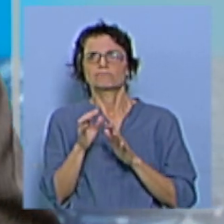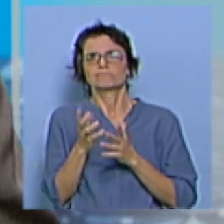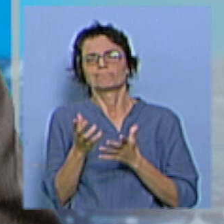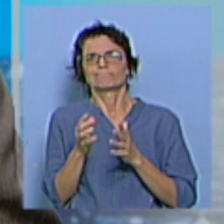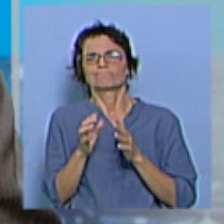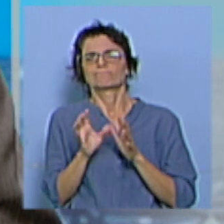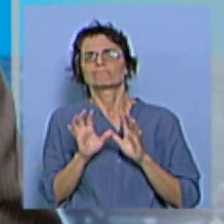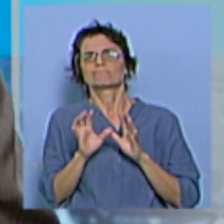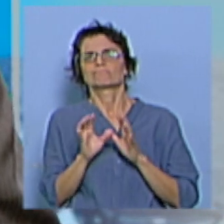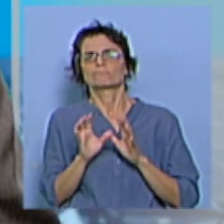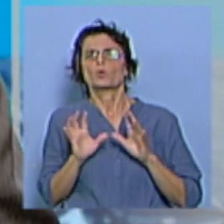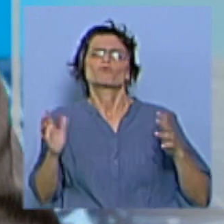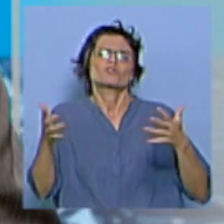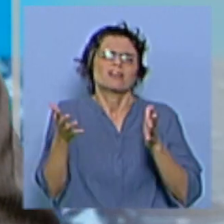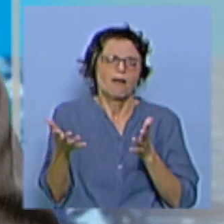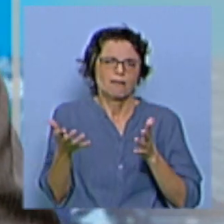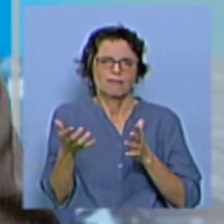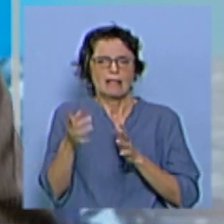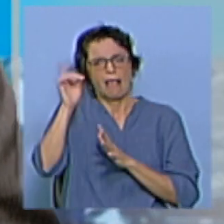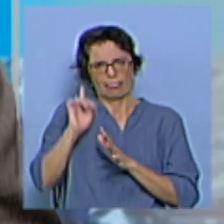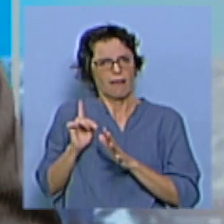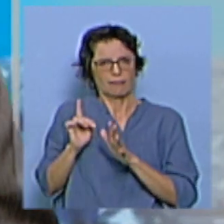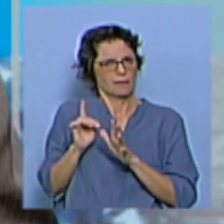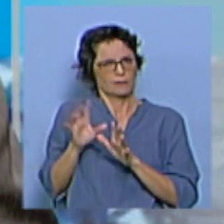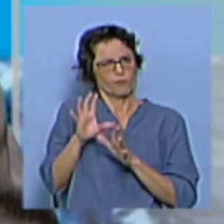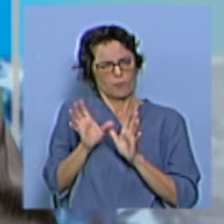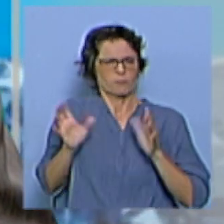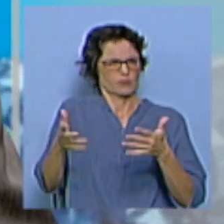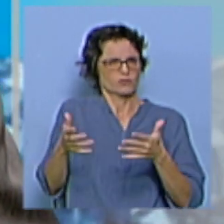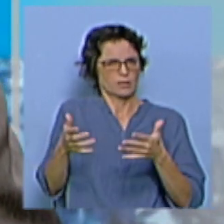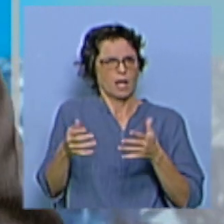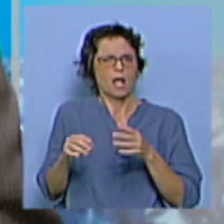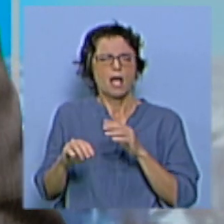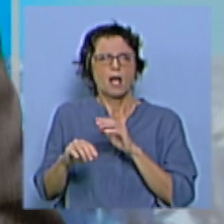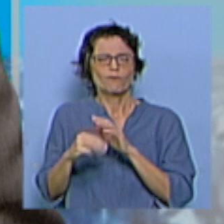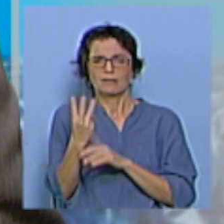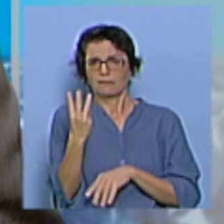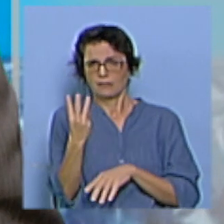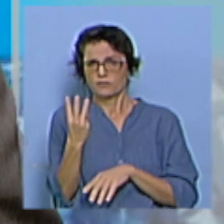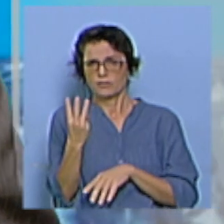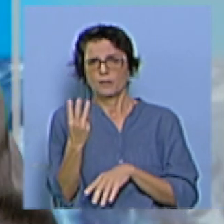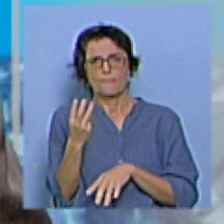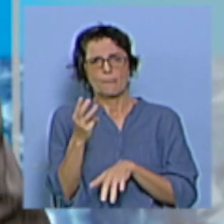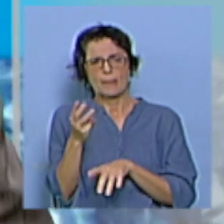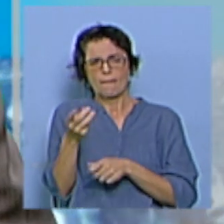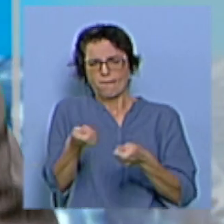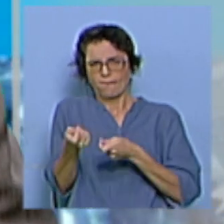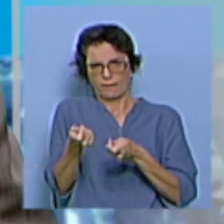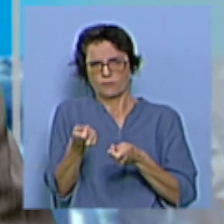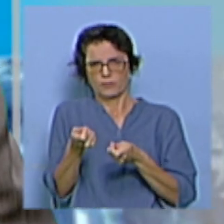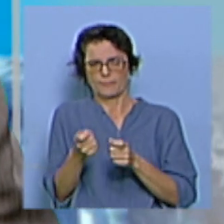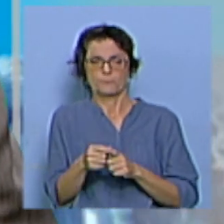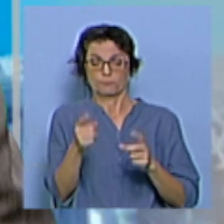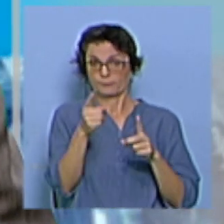relativamente a essas efemérides e essas datas e ocorrências, houve três reações possíveis, ou três estratégias.